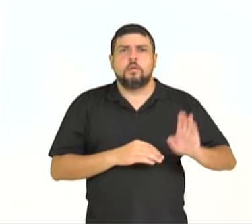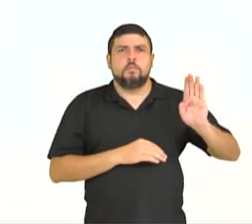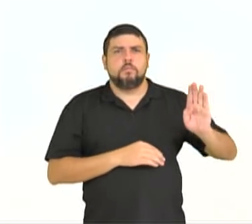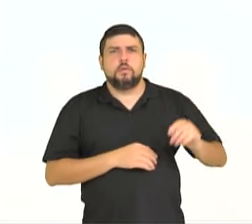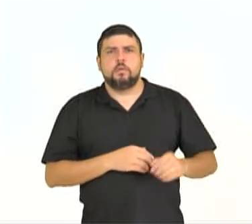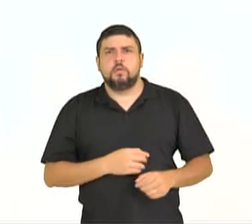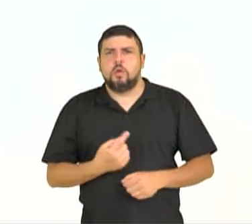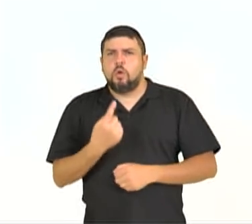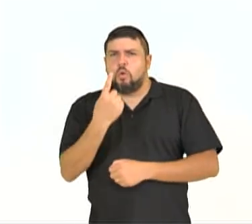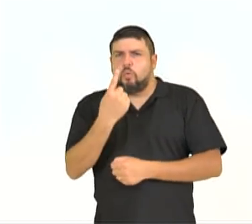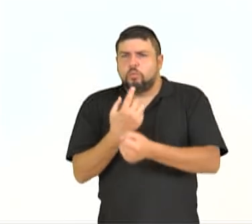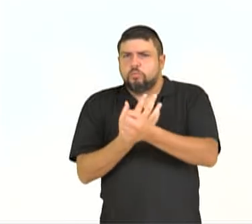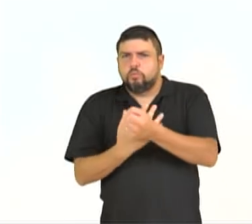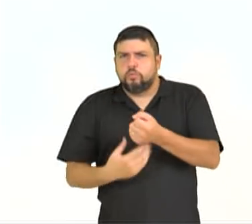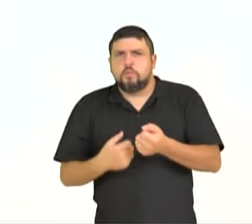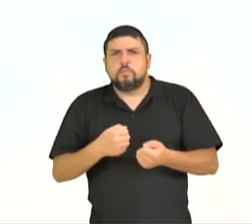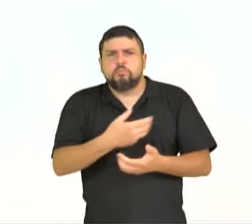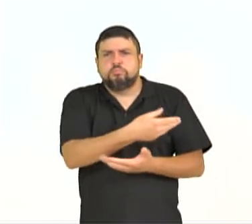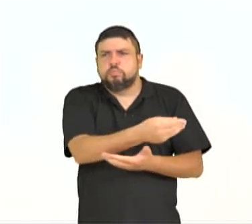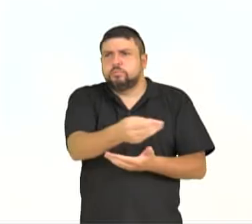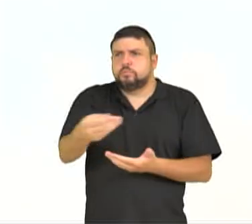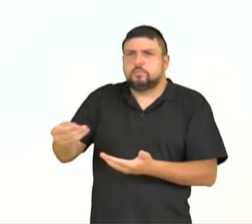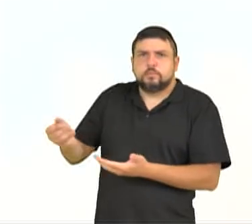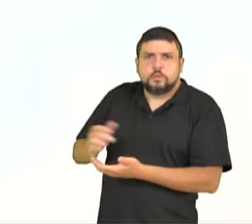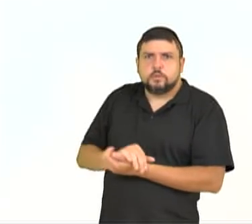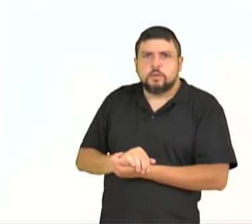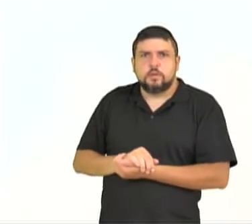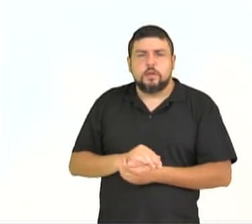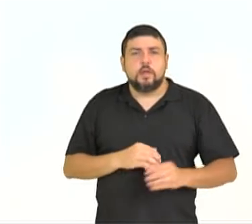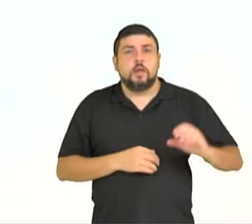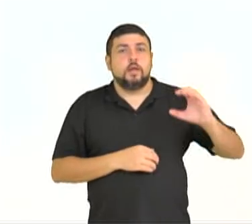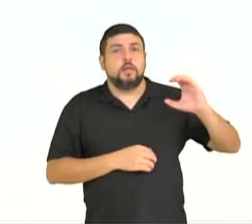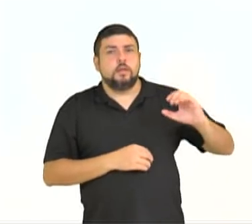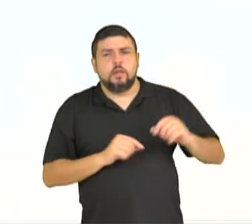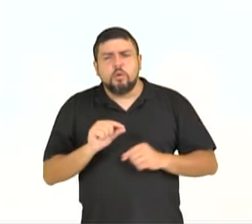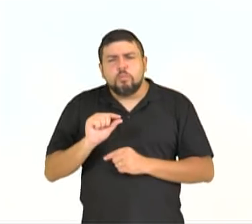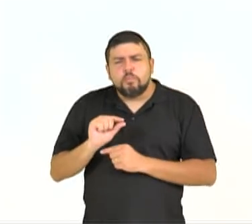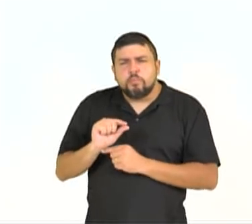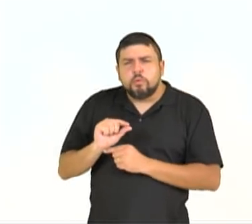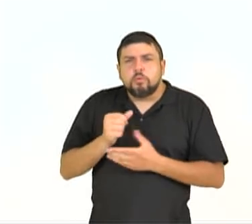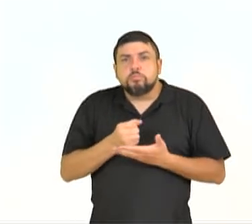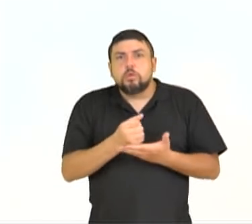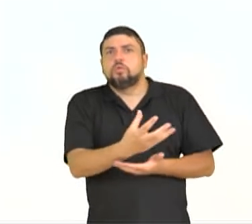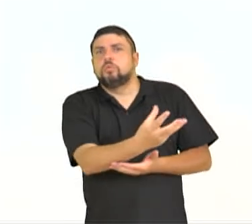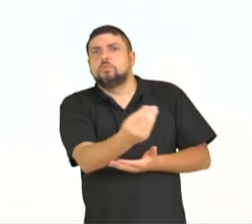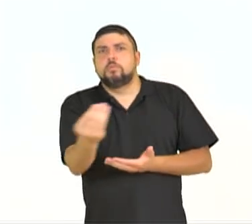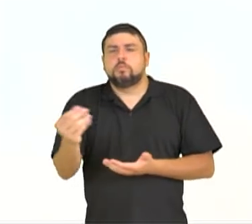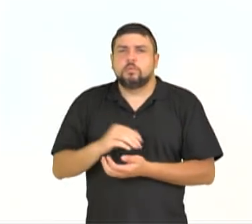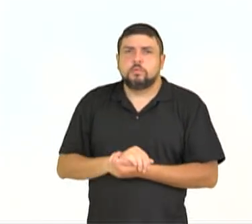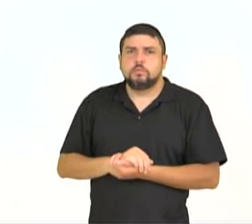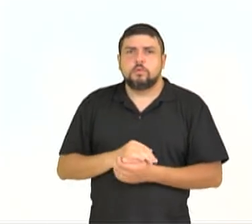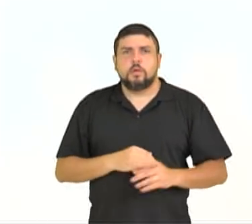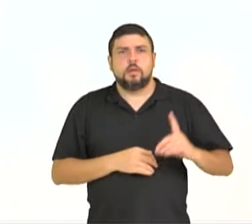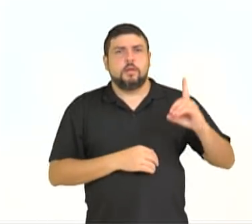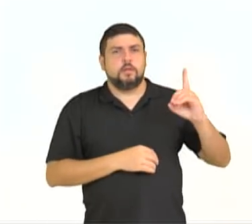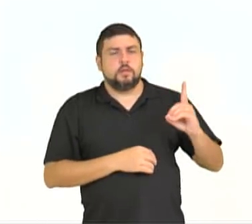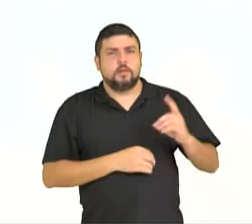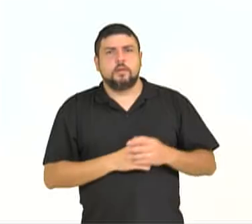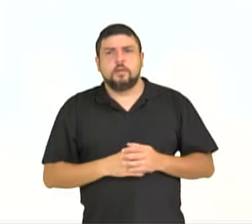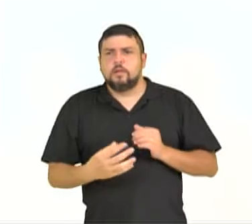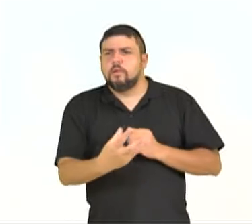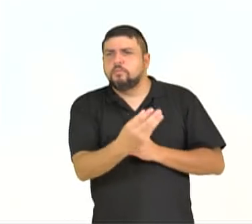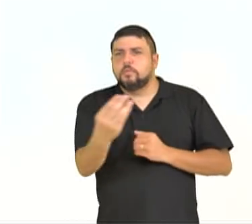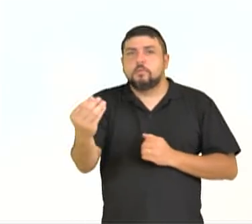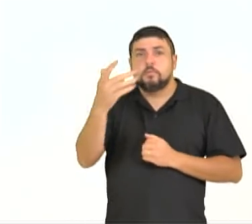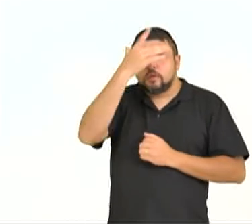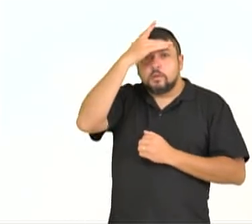a muitas pessoas. C. Um pouco de sangue pode ajudar muitas pessoas. Letra D. Várias pessoas